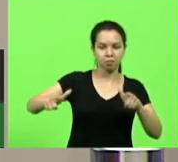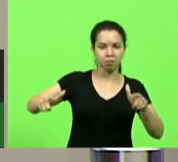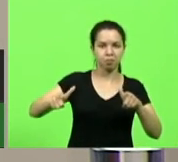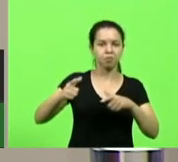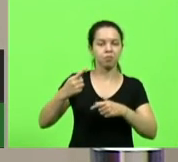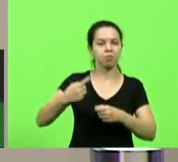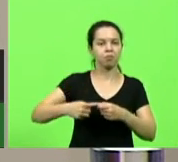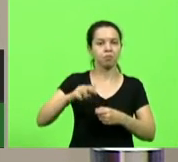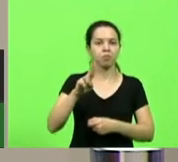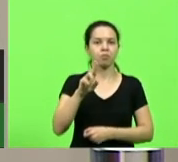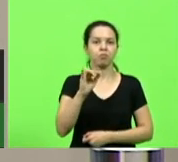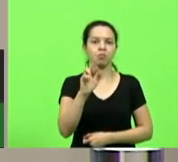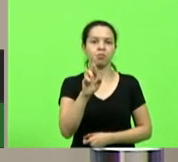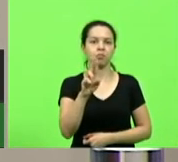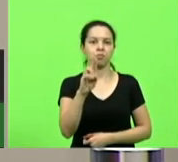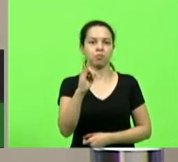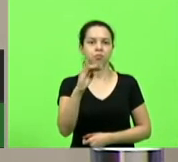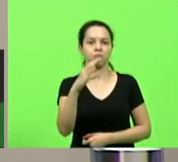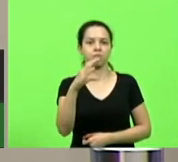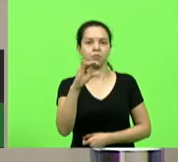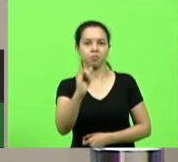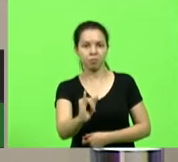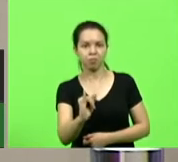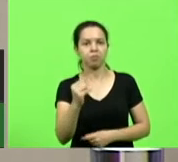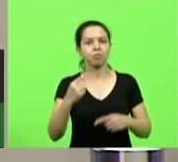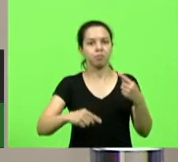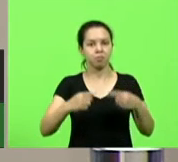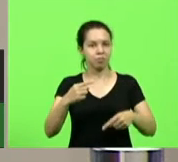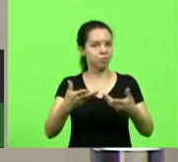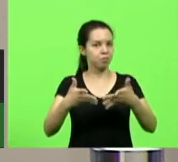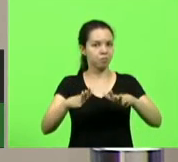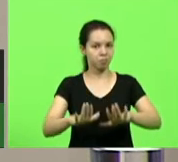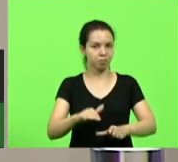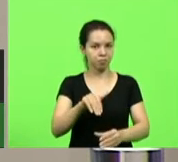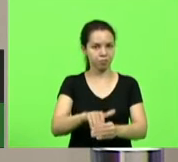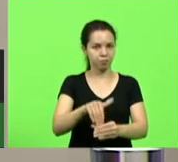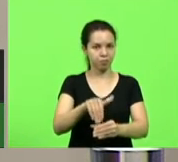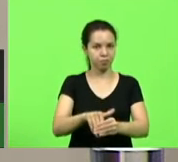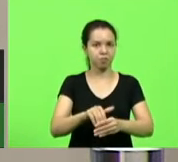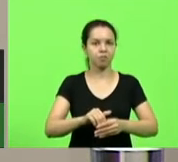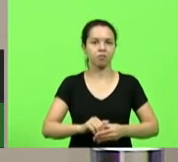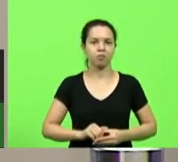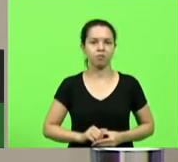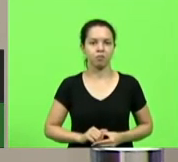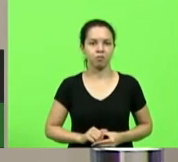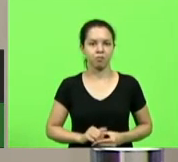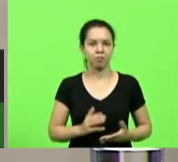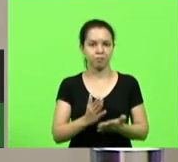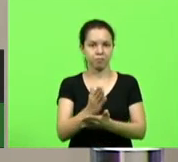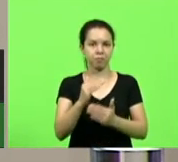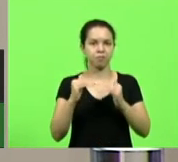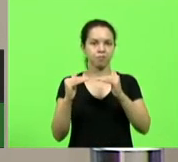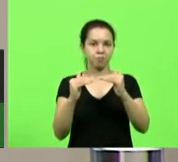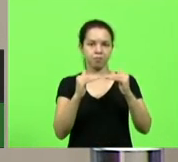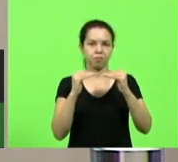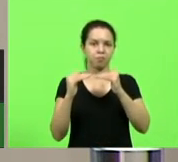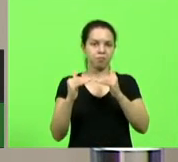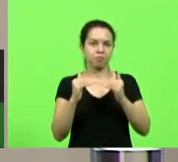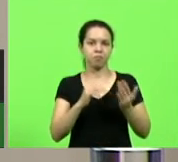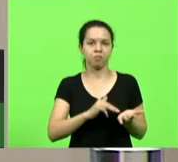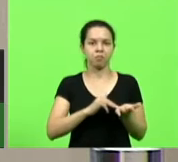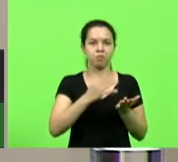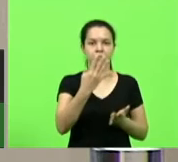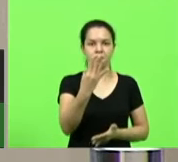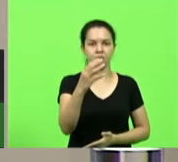discussão? Não havendo quem queira discutir, em votação. Deputados que aprovam, permaneçam como se encontram. Aprovado por unanimidade.